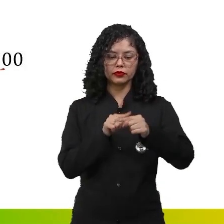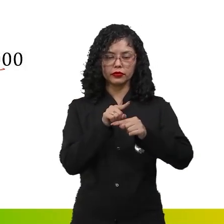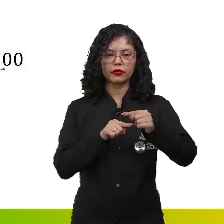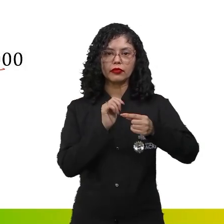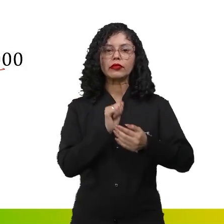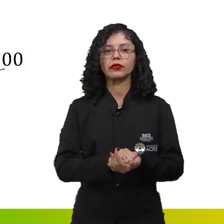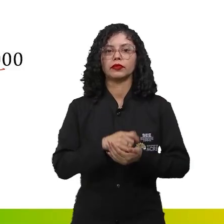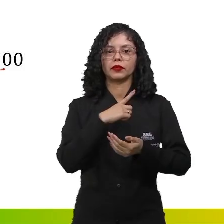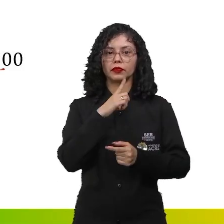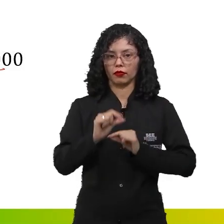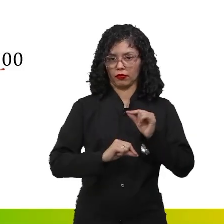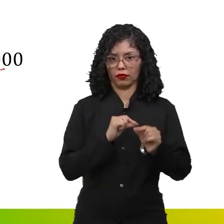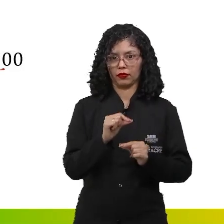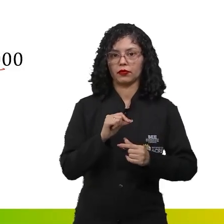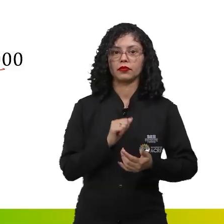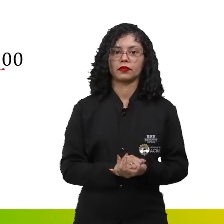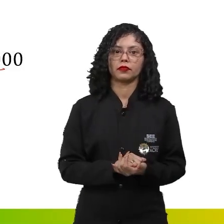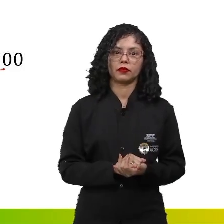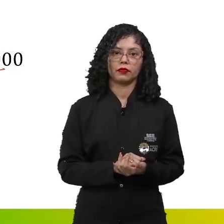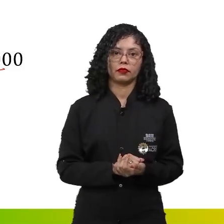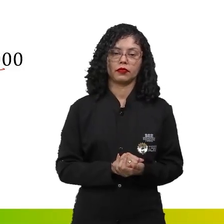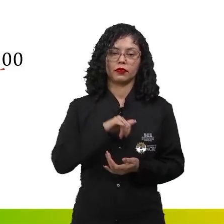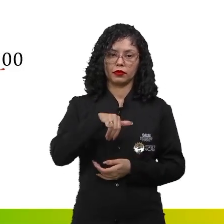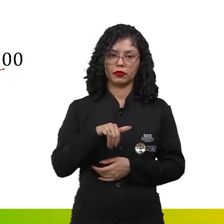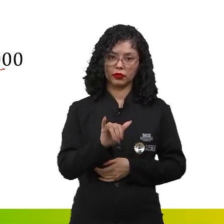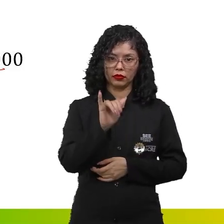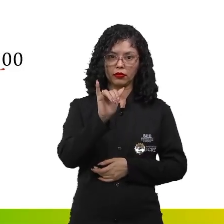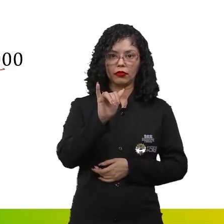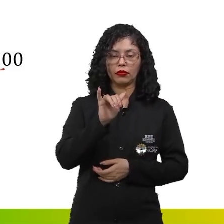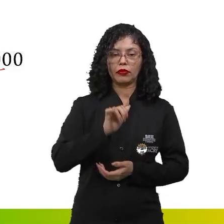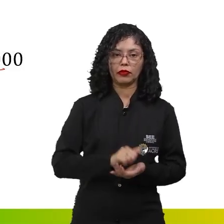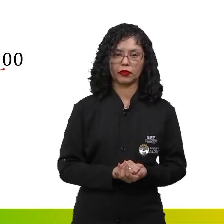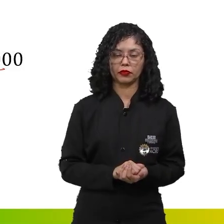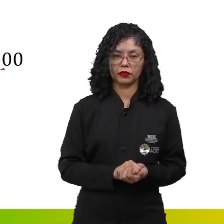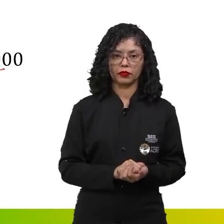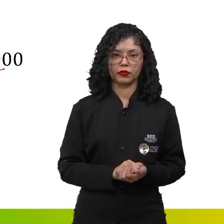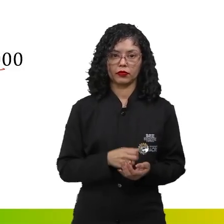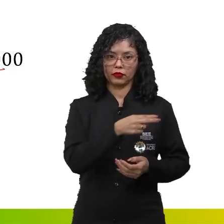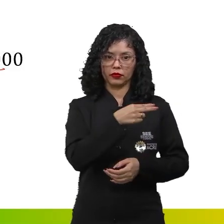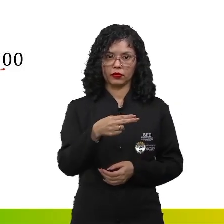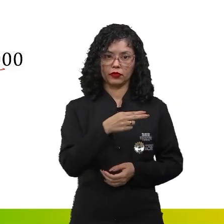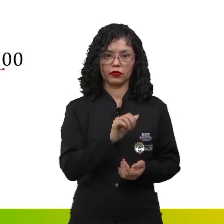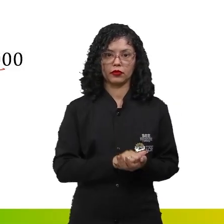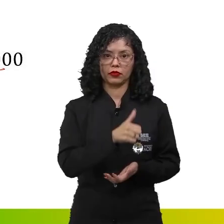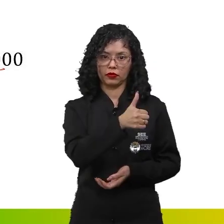Então, temos aqui que y é igual a